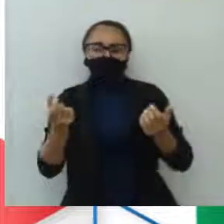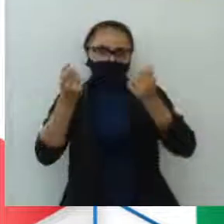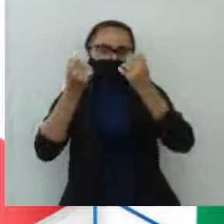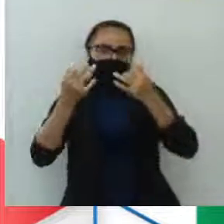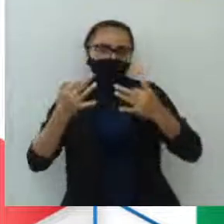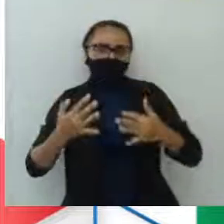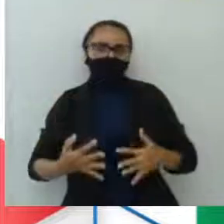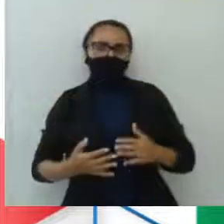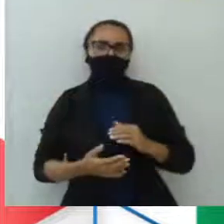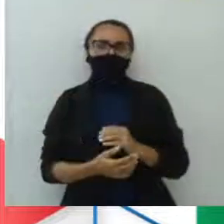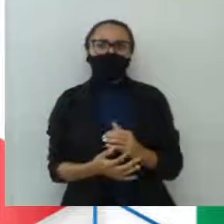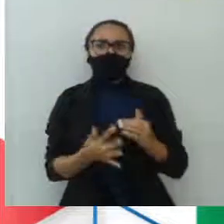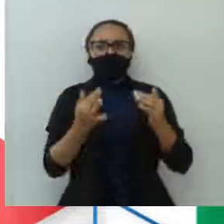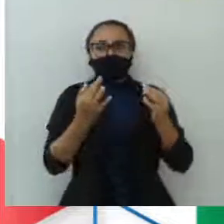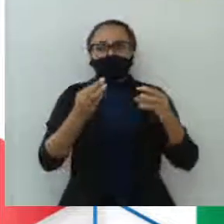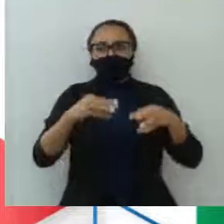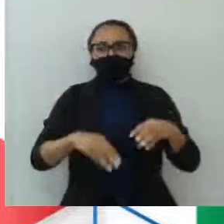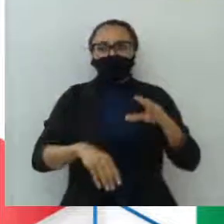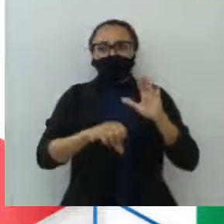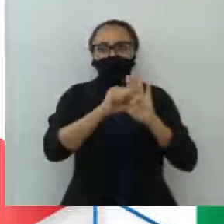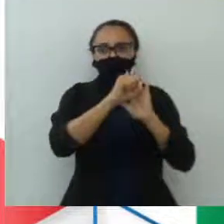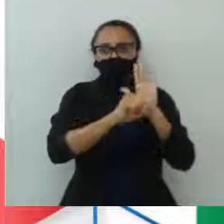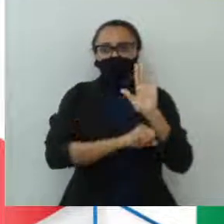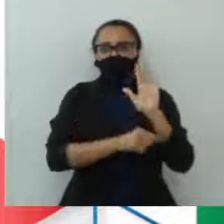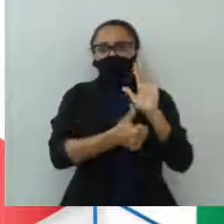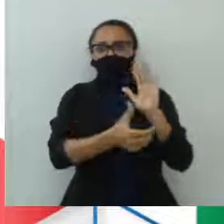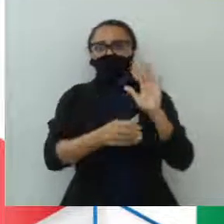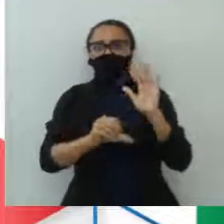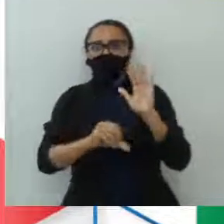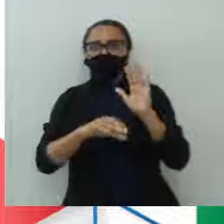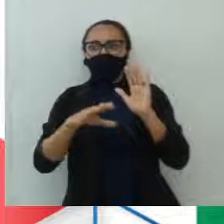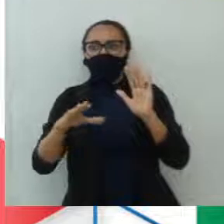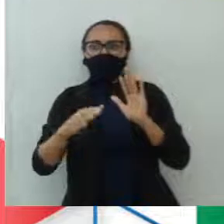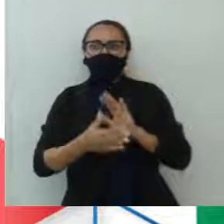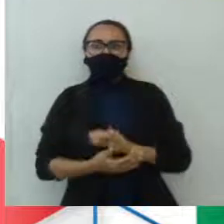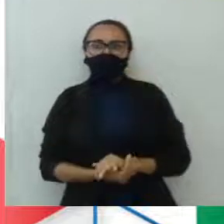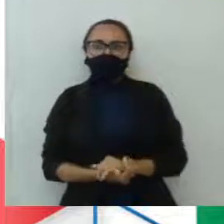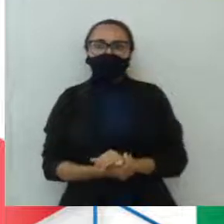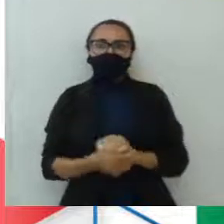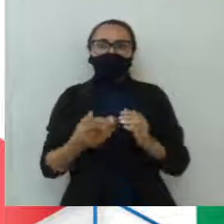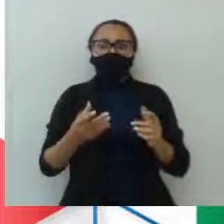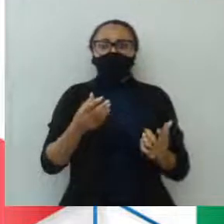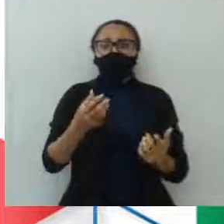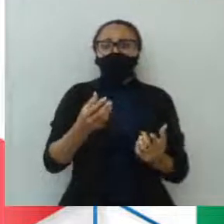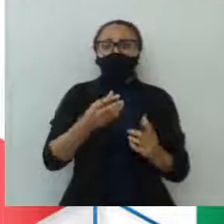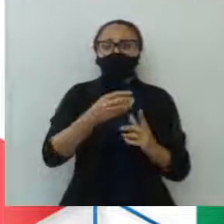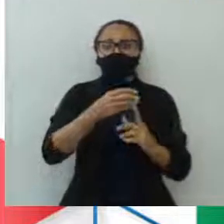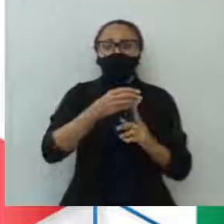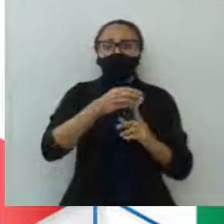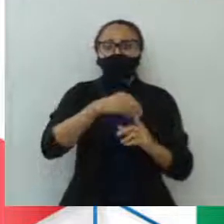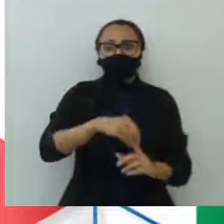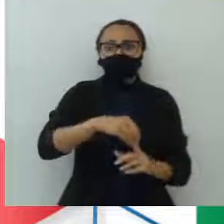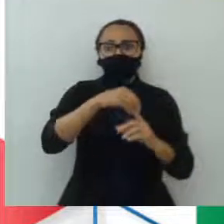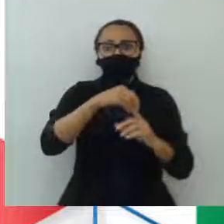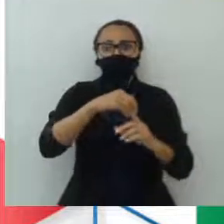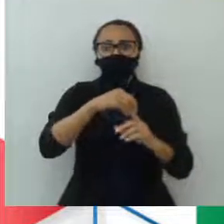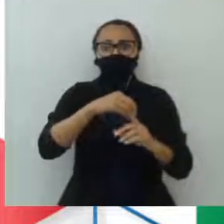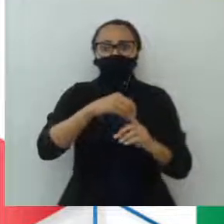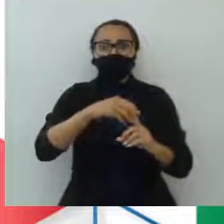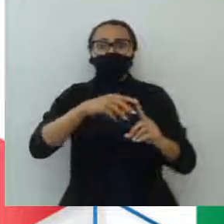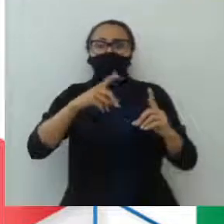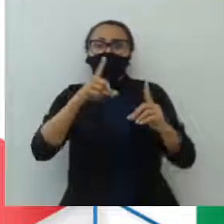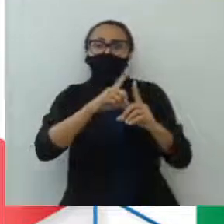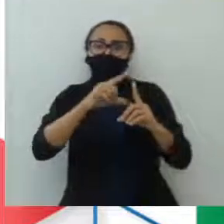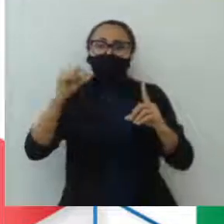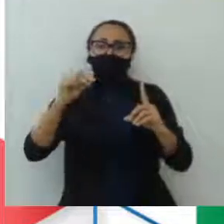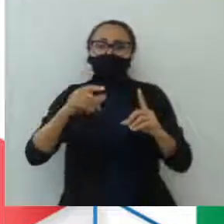desses. No final do século XIX, existia o que a gente chama de melodrama burguês, que privilegiava o cotidiano